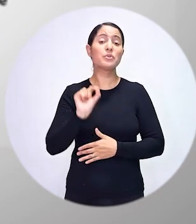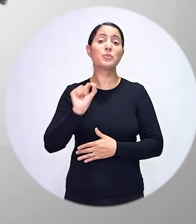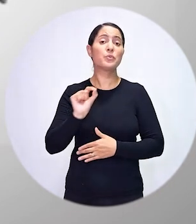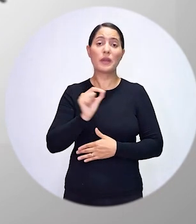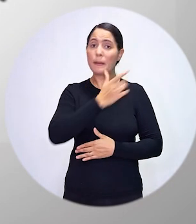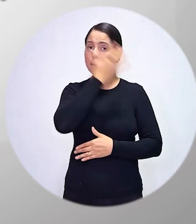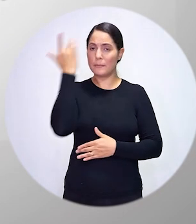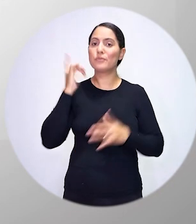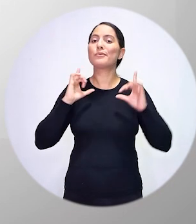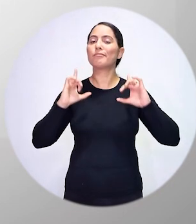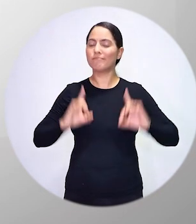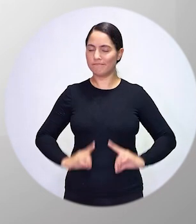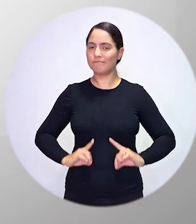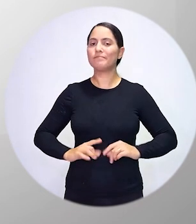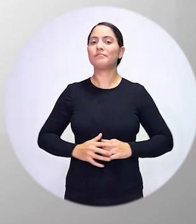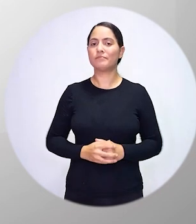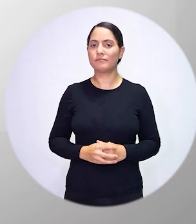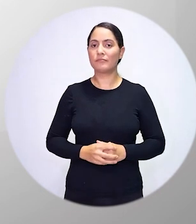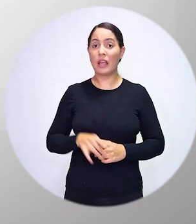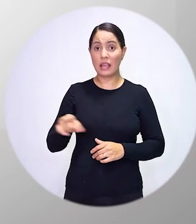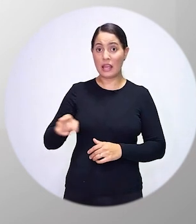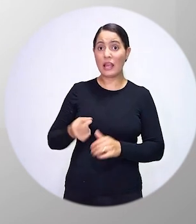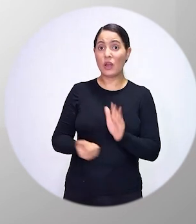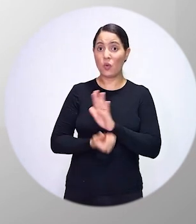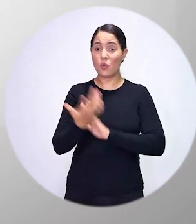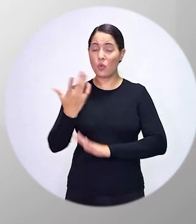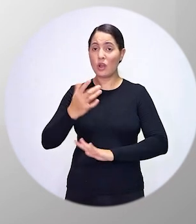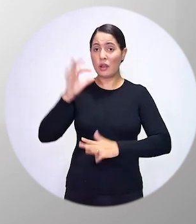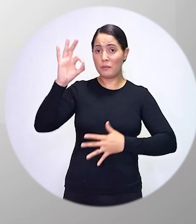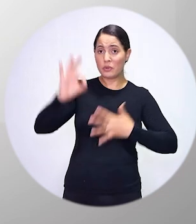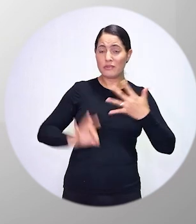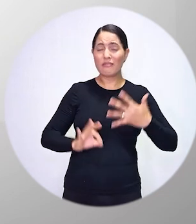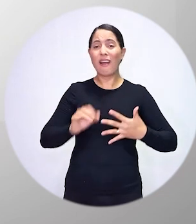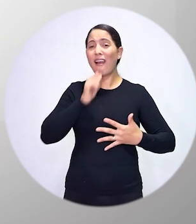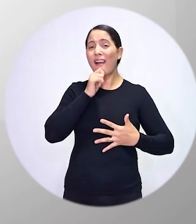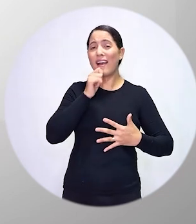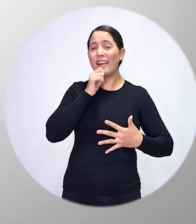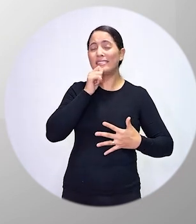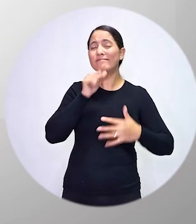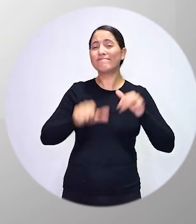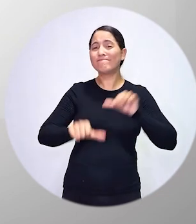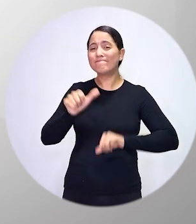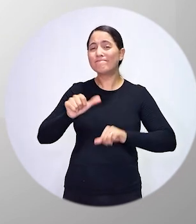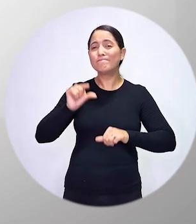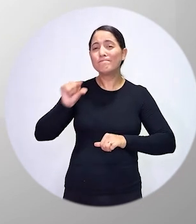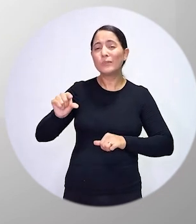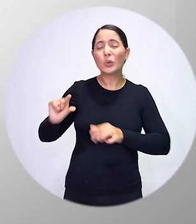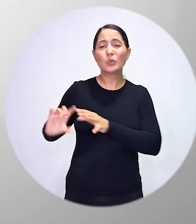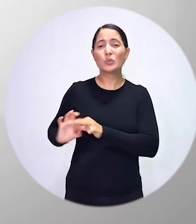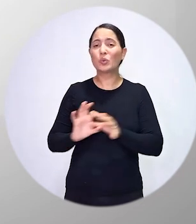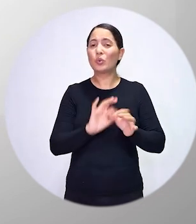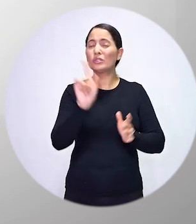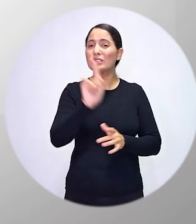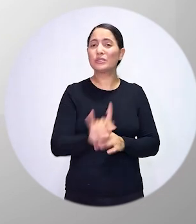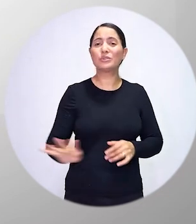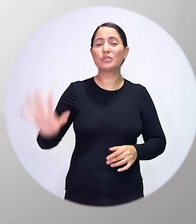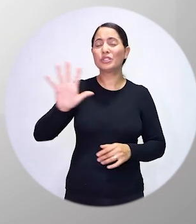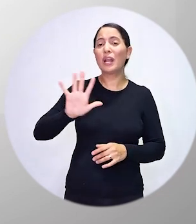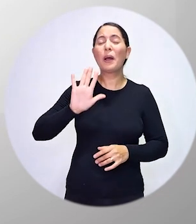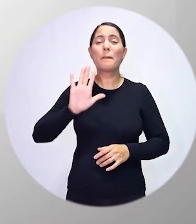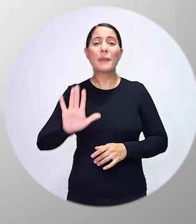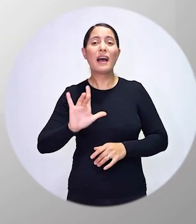4% dos profissionais possuem algum tipo de deficiência. Esse número tem variações pouco expressivas por